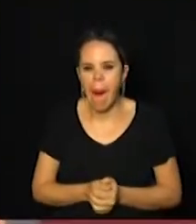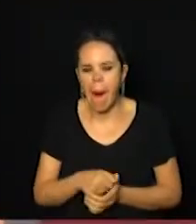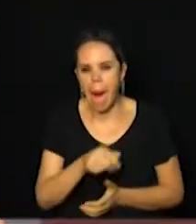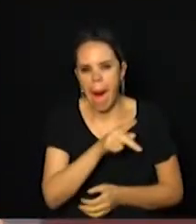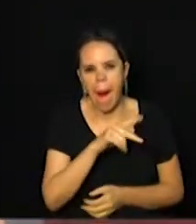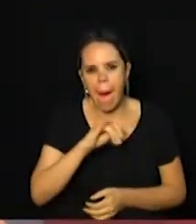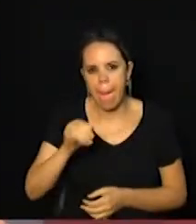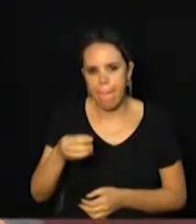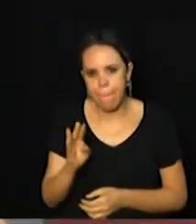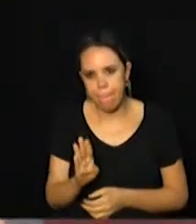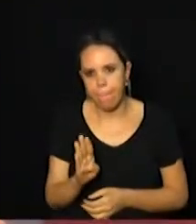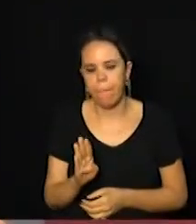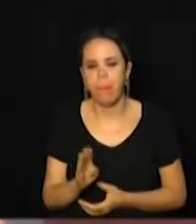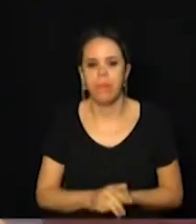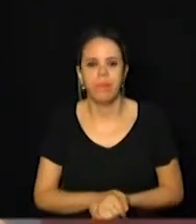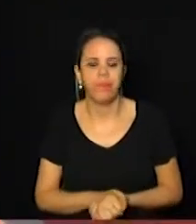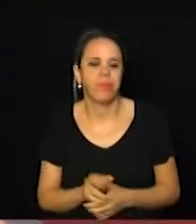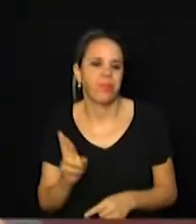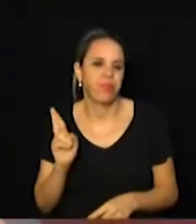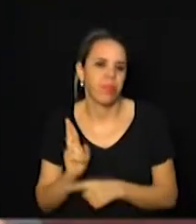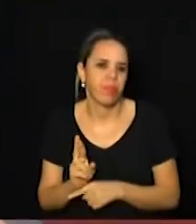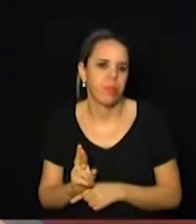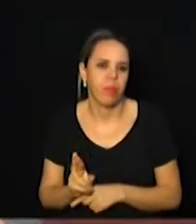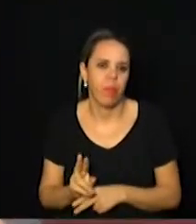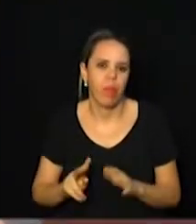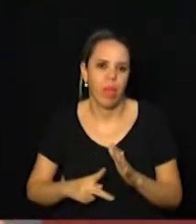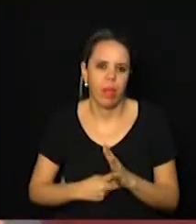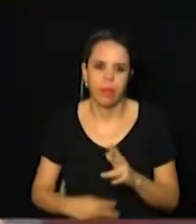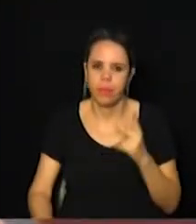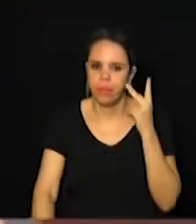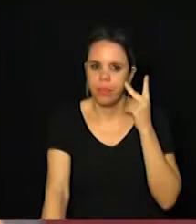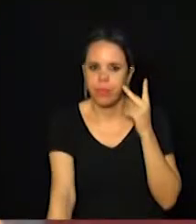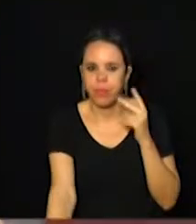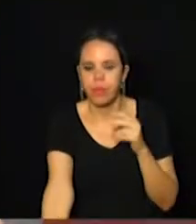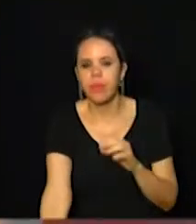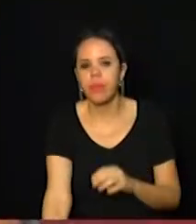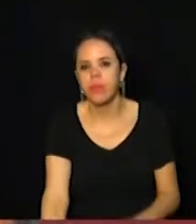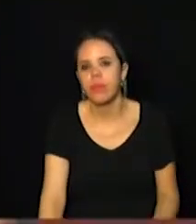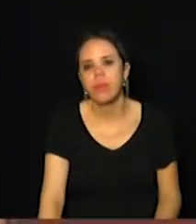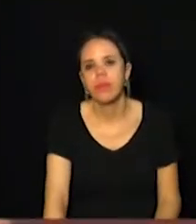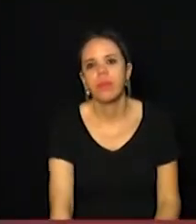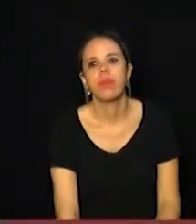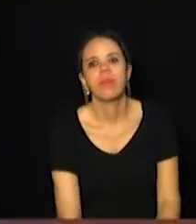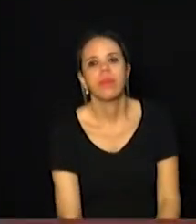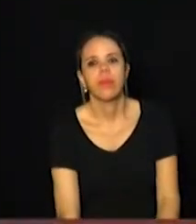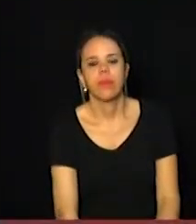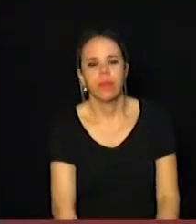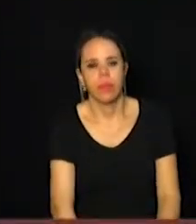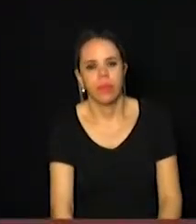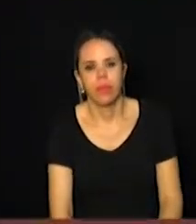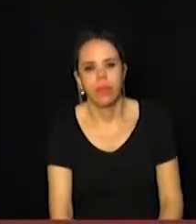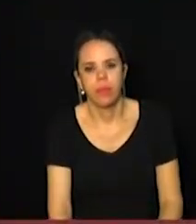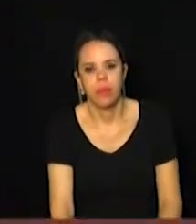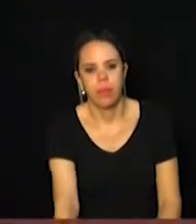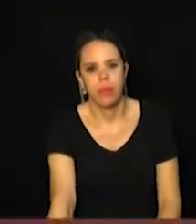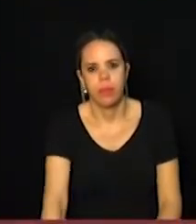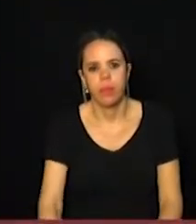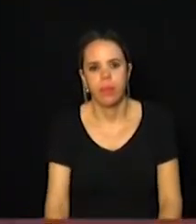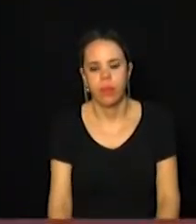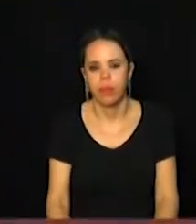João Batista representando o sindicato dos frentistas do estado do lado da capital paulista o